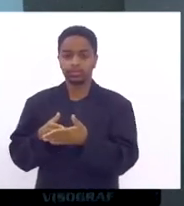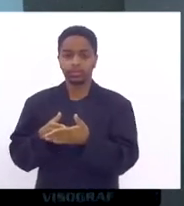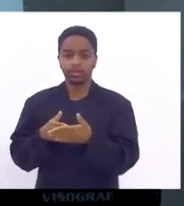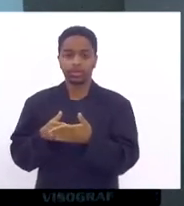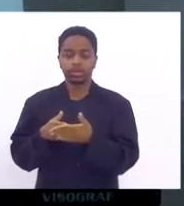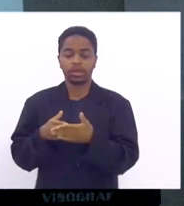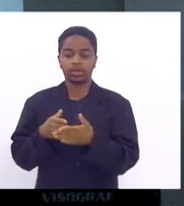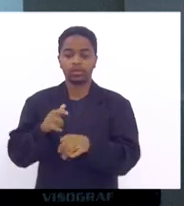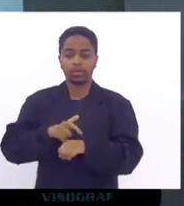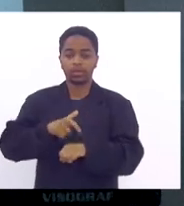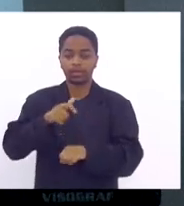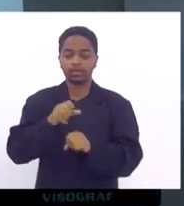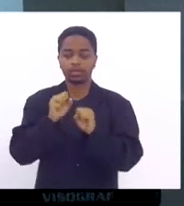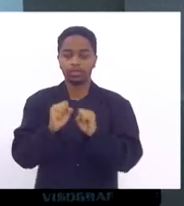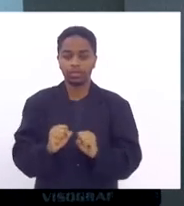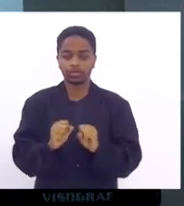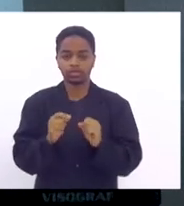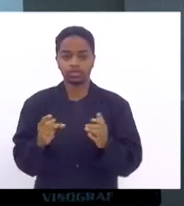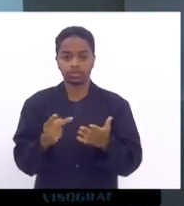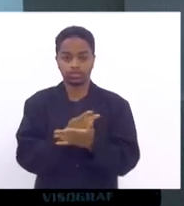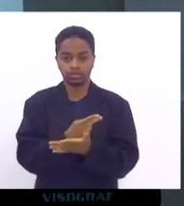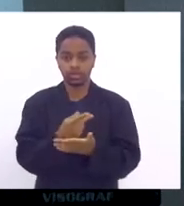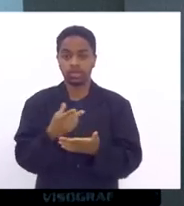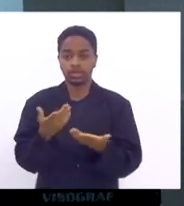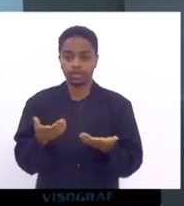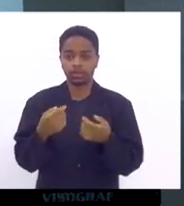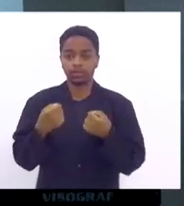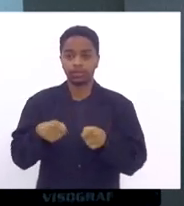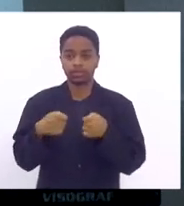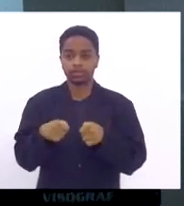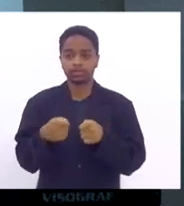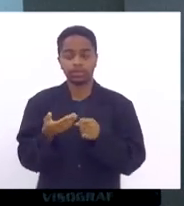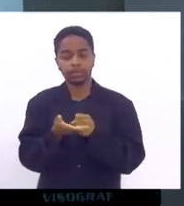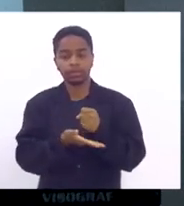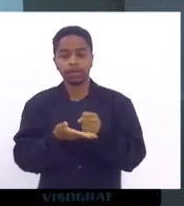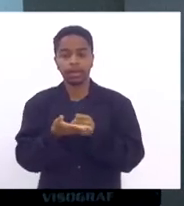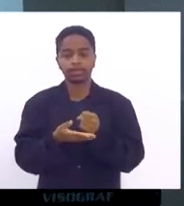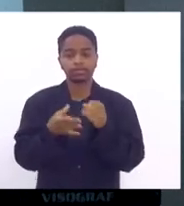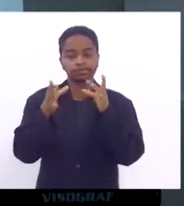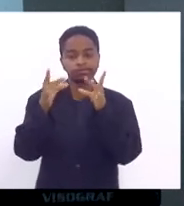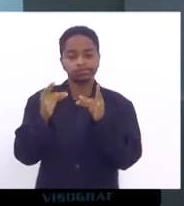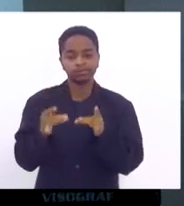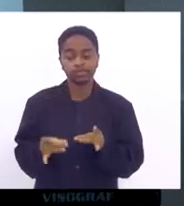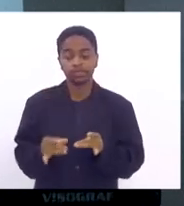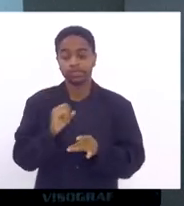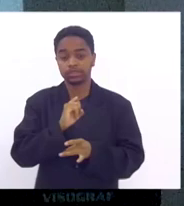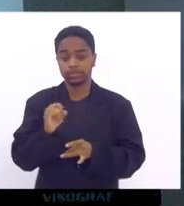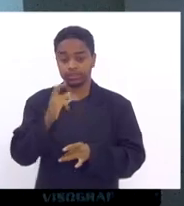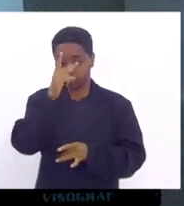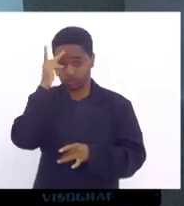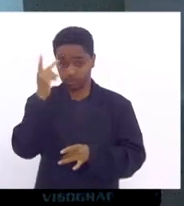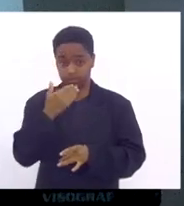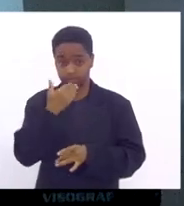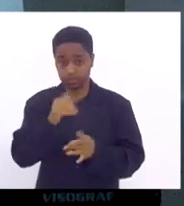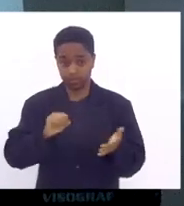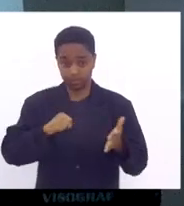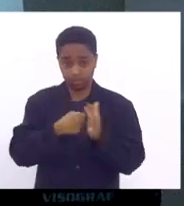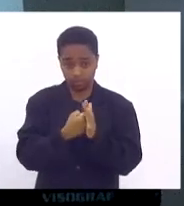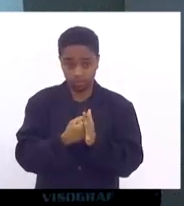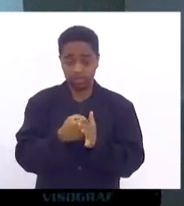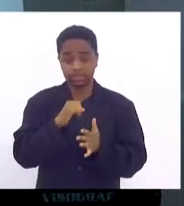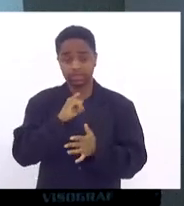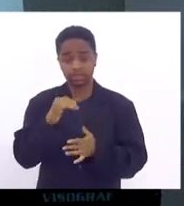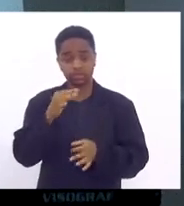pode existir exigindo fundamentação robusta né Ou seja é necessário que quem determine o bloqueio né que a ordem judicial que